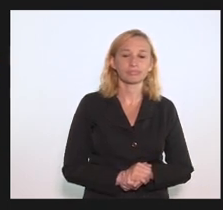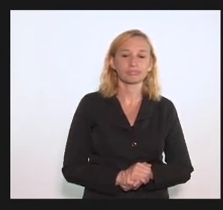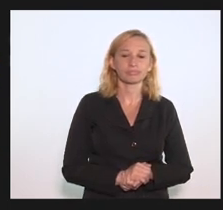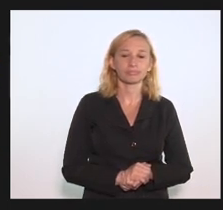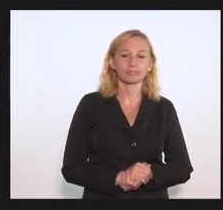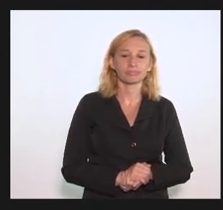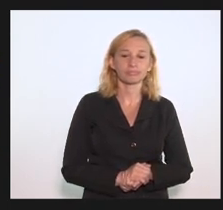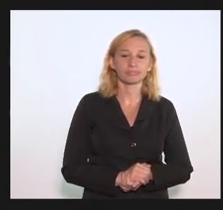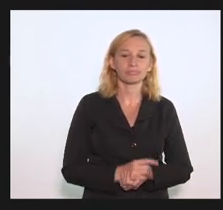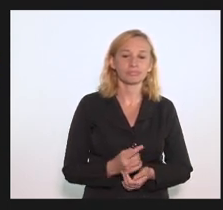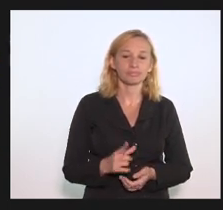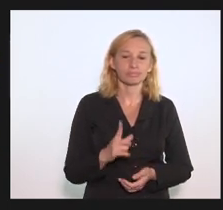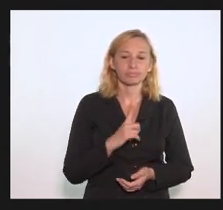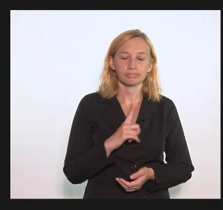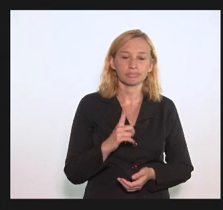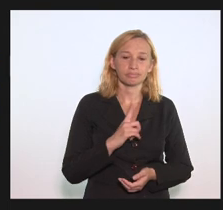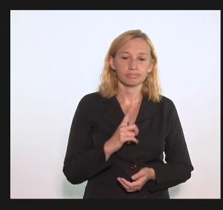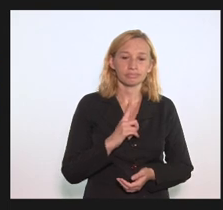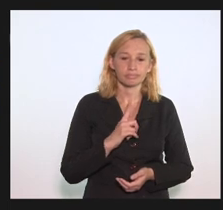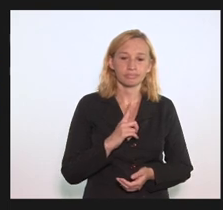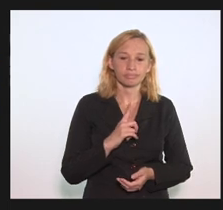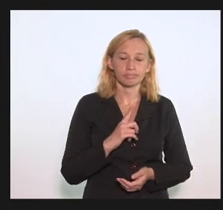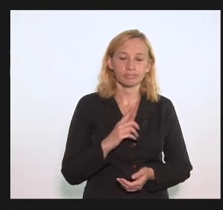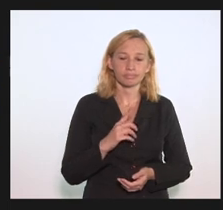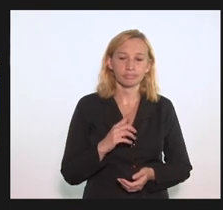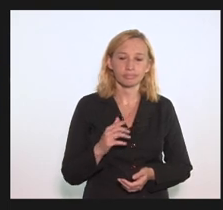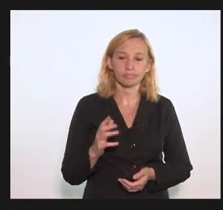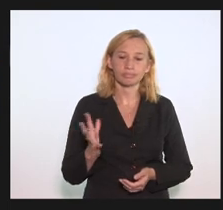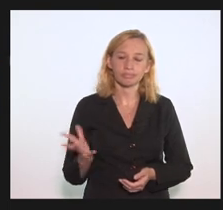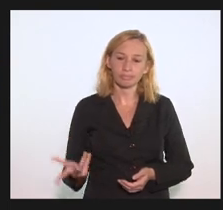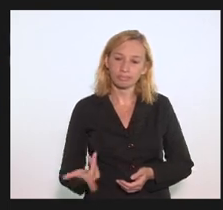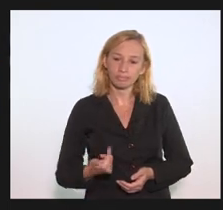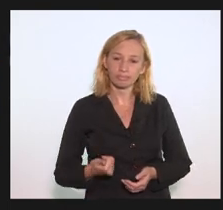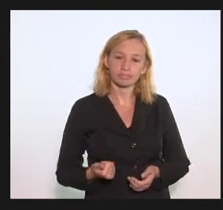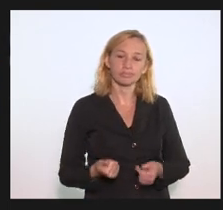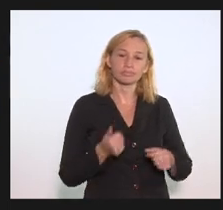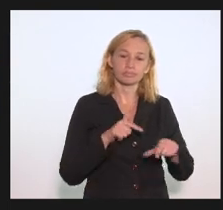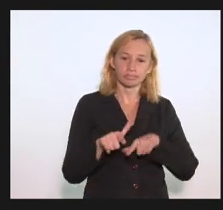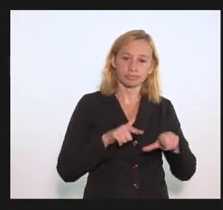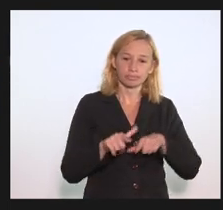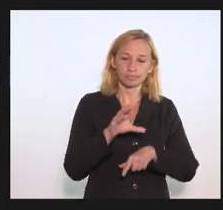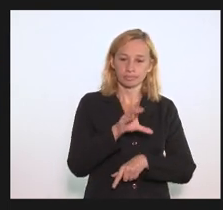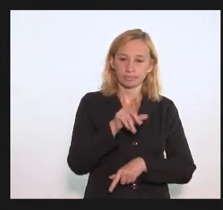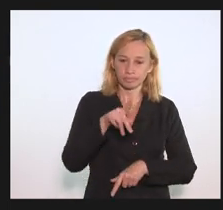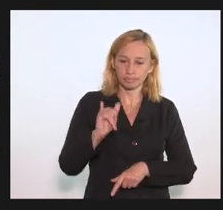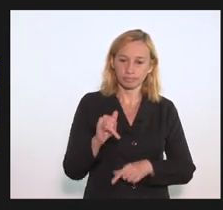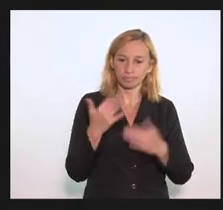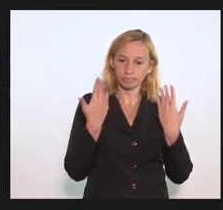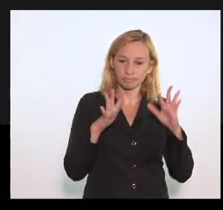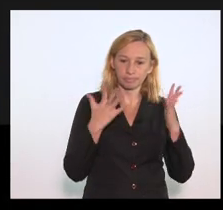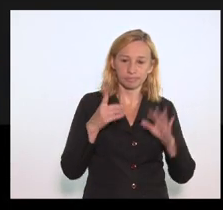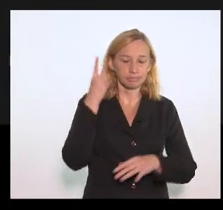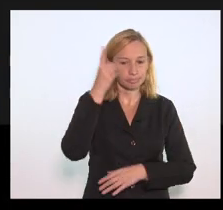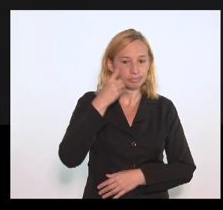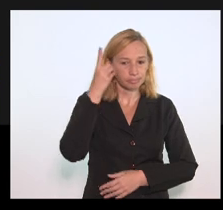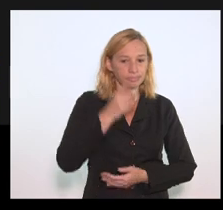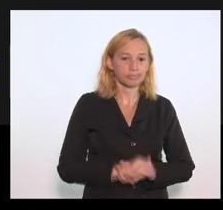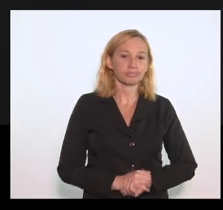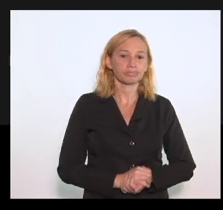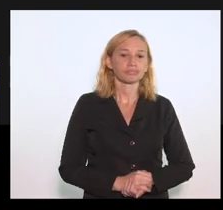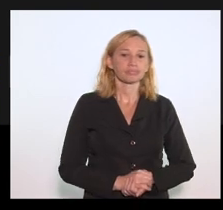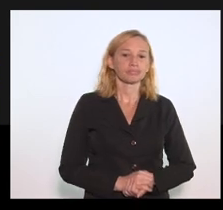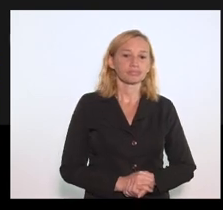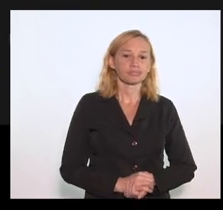que a gente tenha frutos dessa CPI. Então, é isso. Parabéns, deputado.